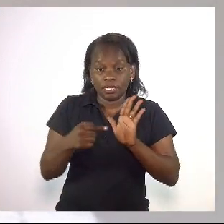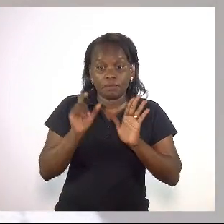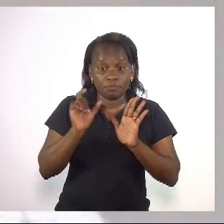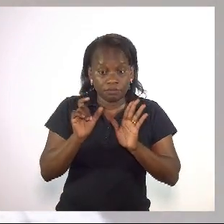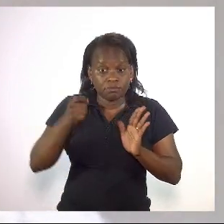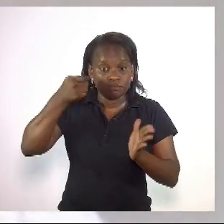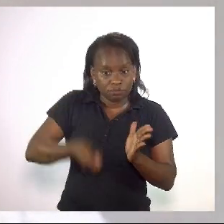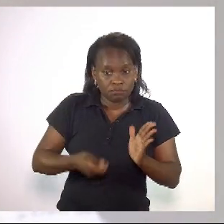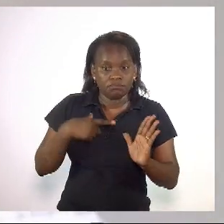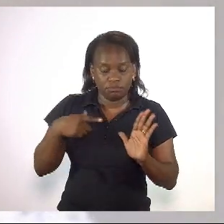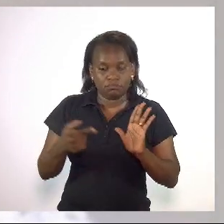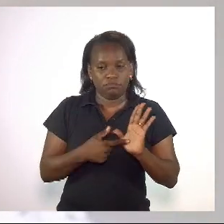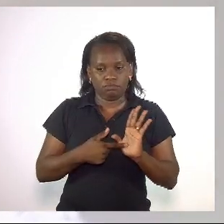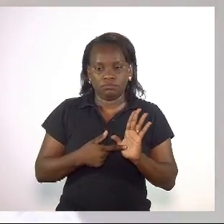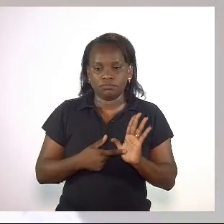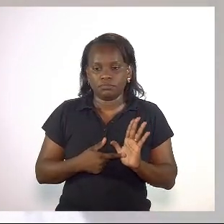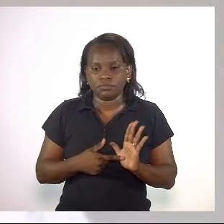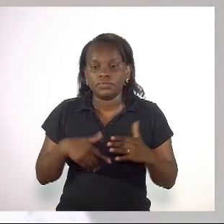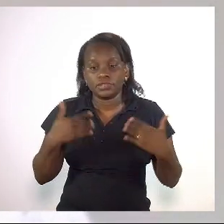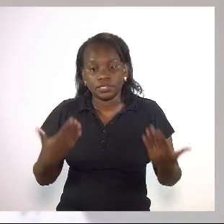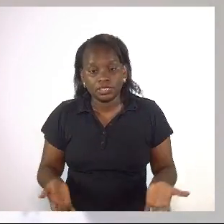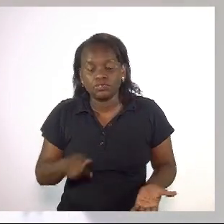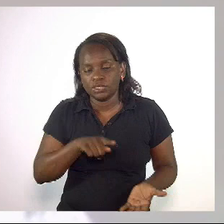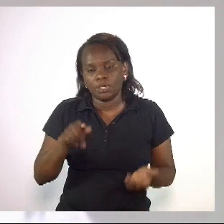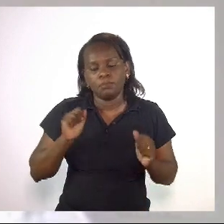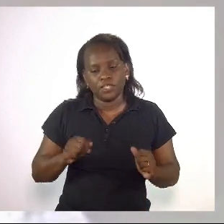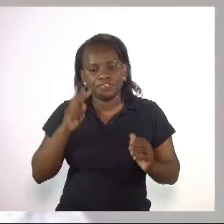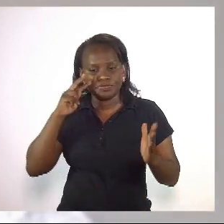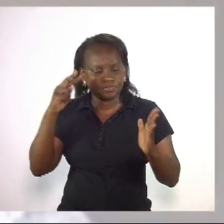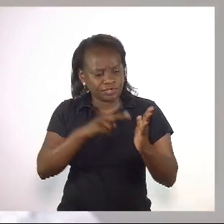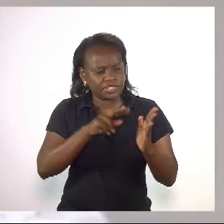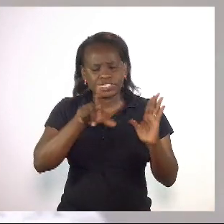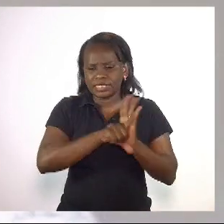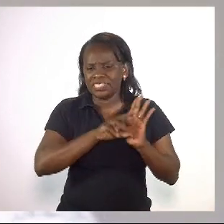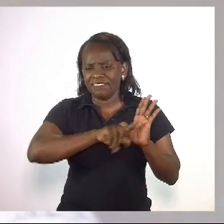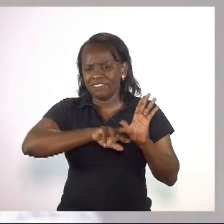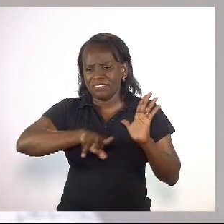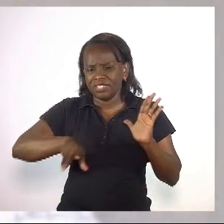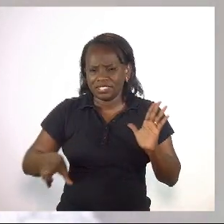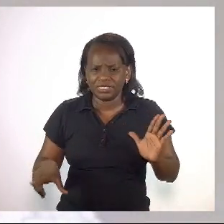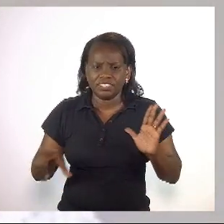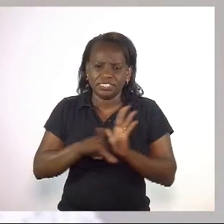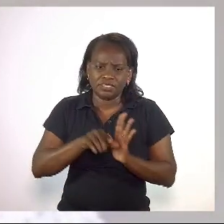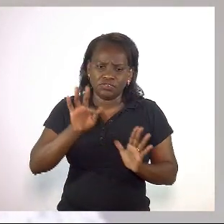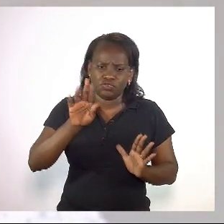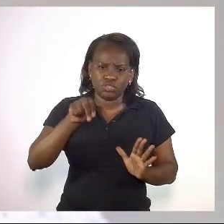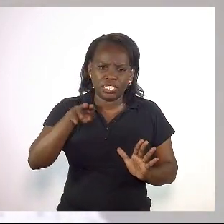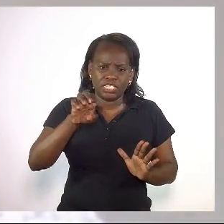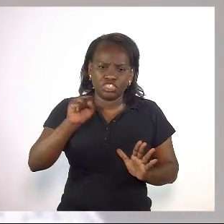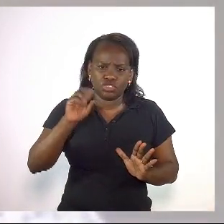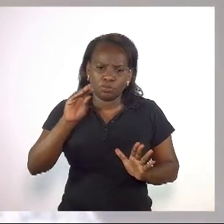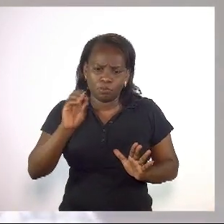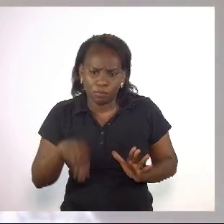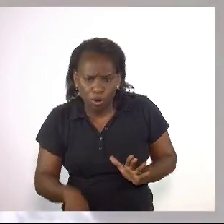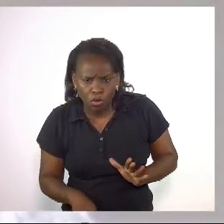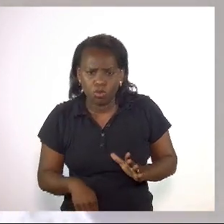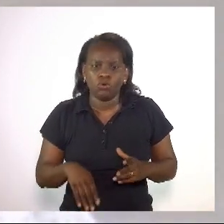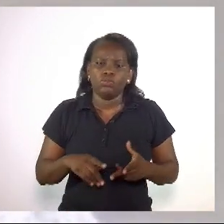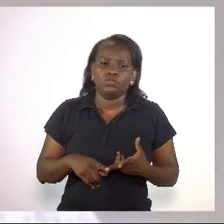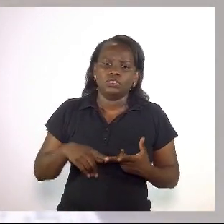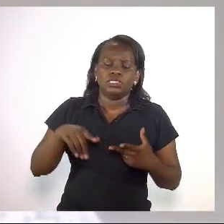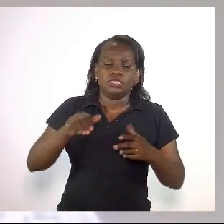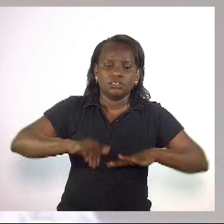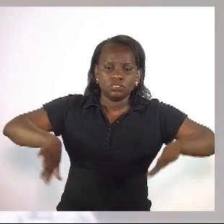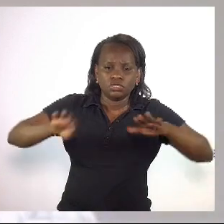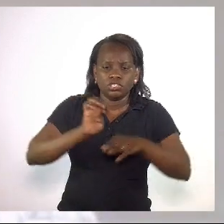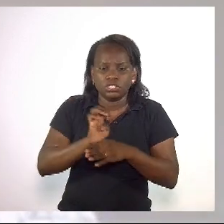ao dizerem isso. E aí os senhores podem observar várias leis, a lei do Funesbon, a lei que é em âmbito estadual,